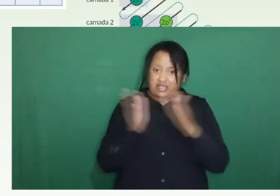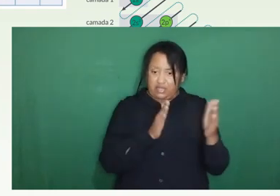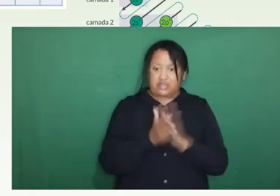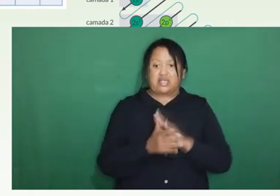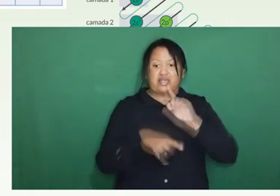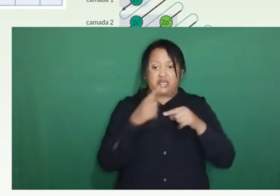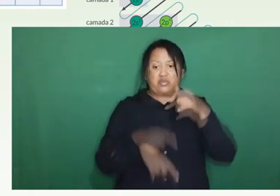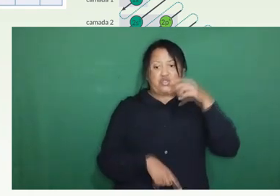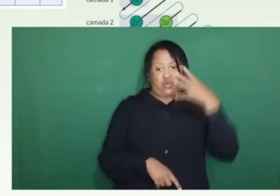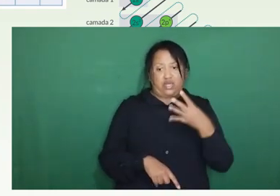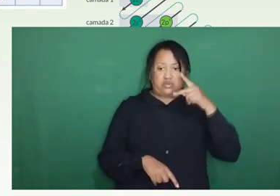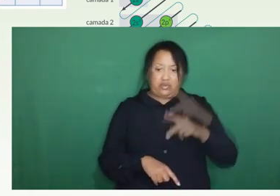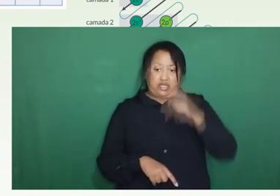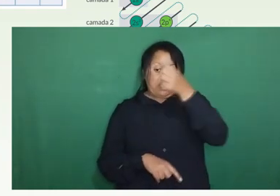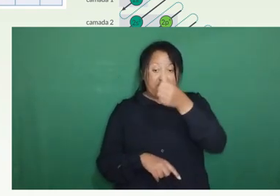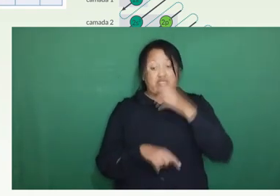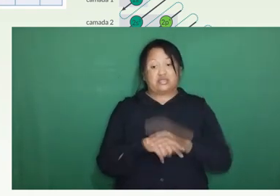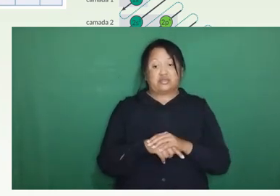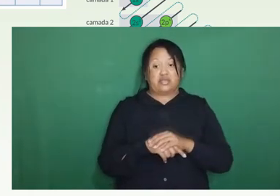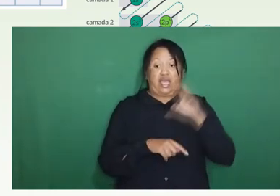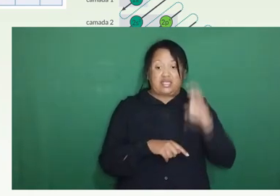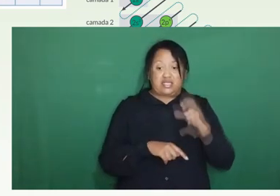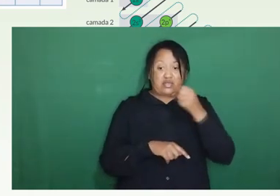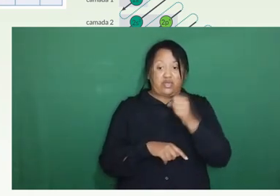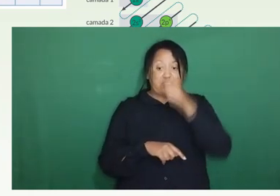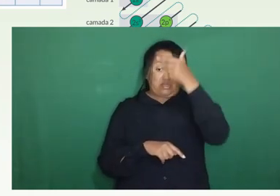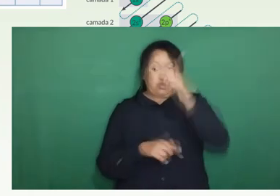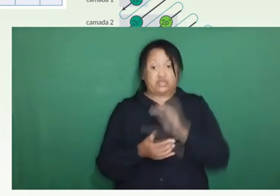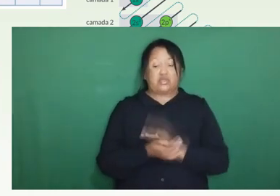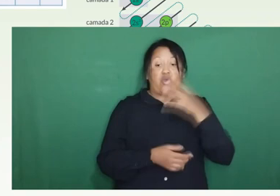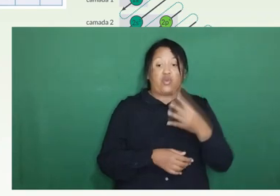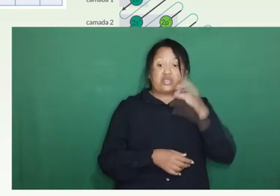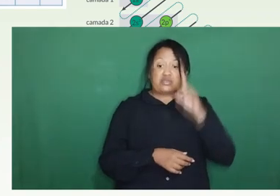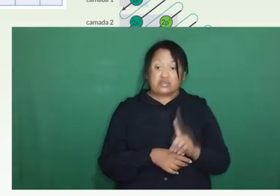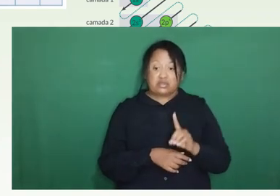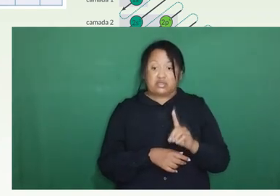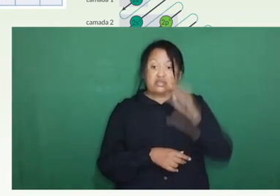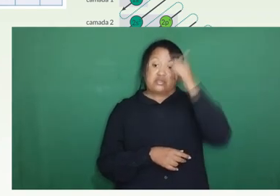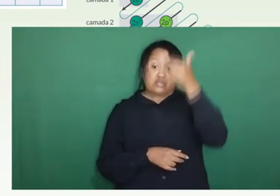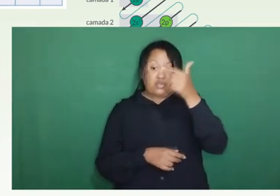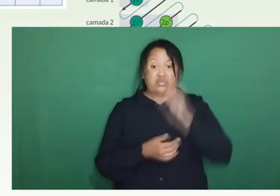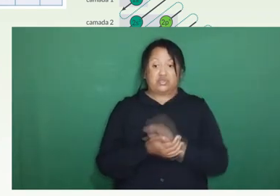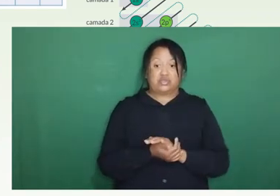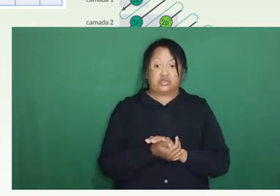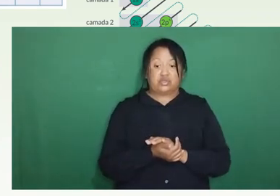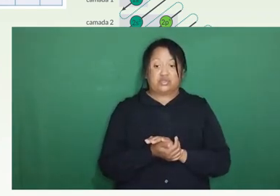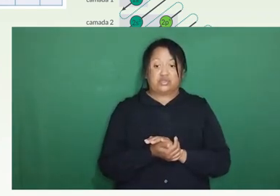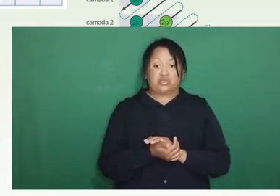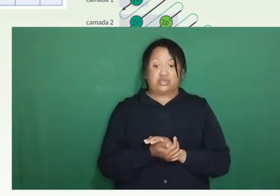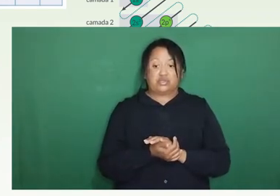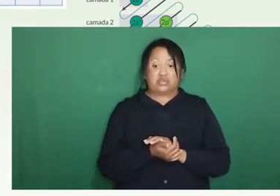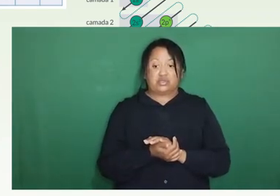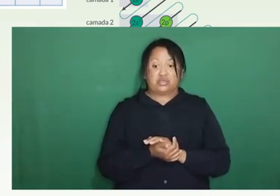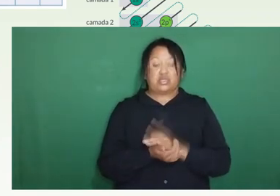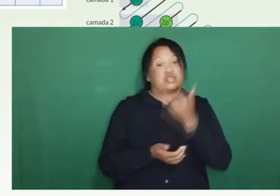sequência de 3D 10 em 4x6 5s2 depois vem 4D